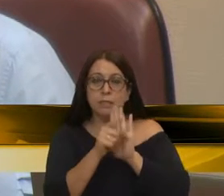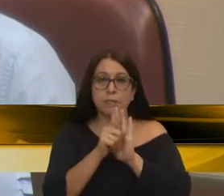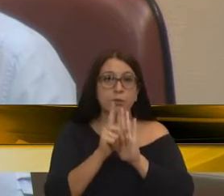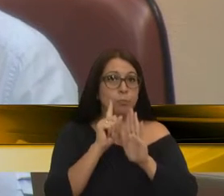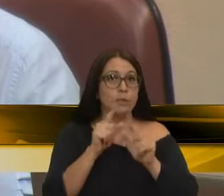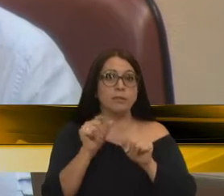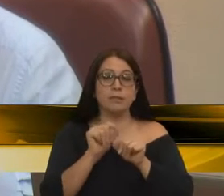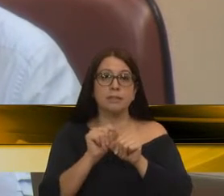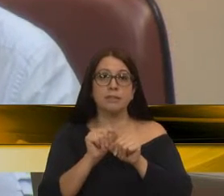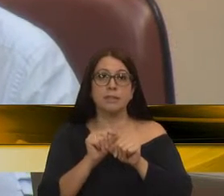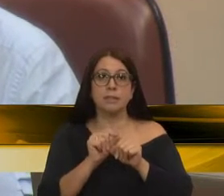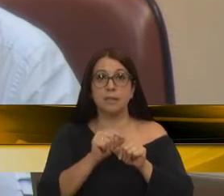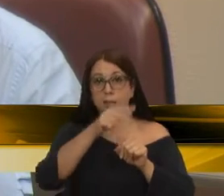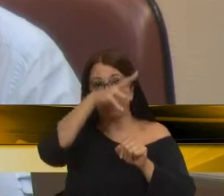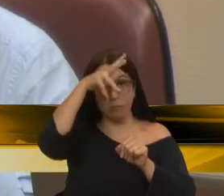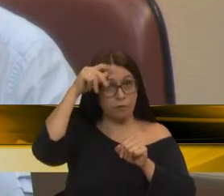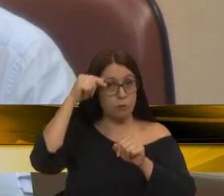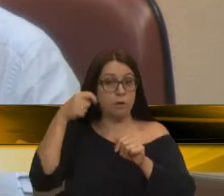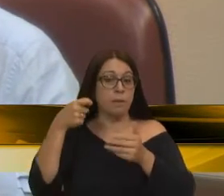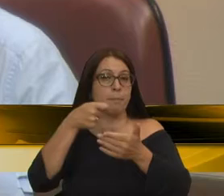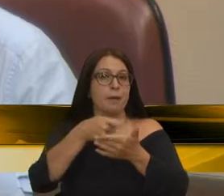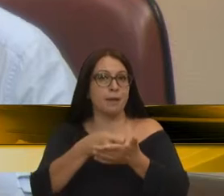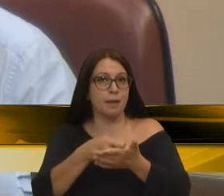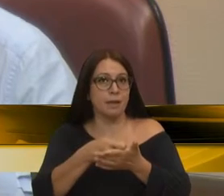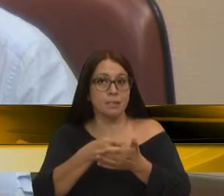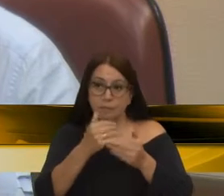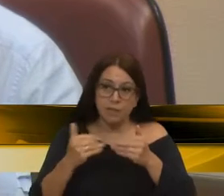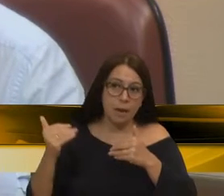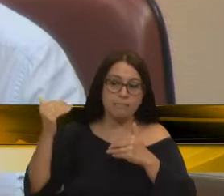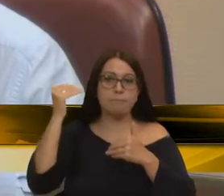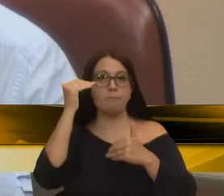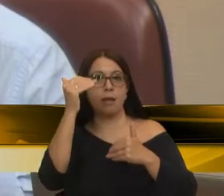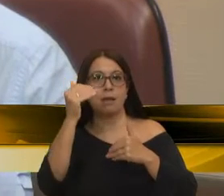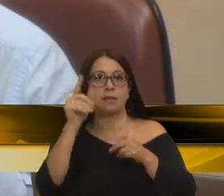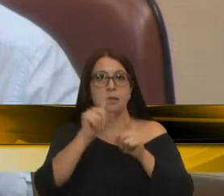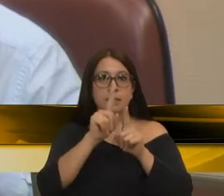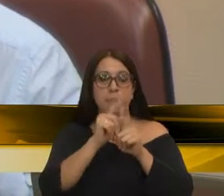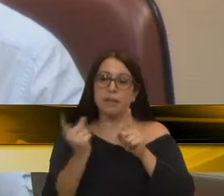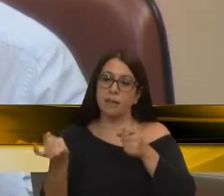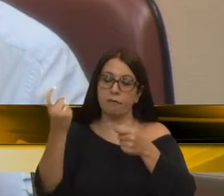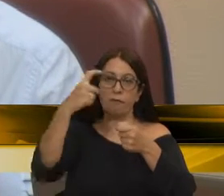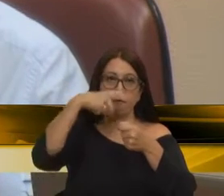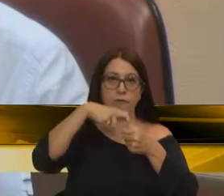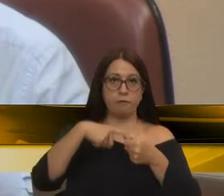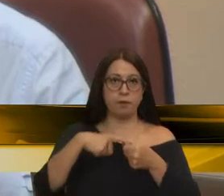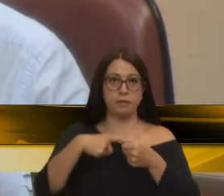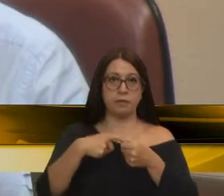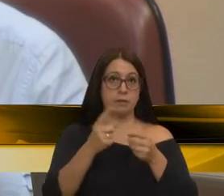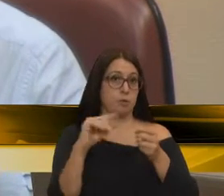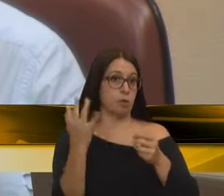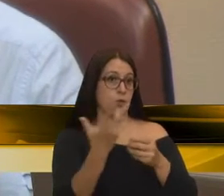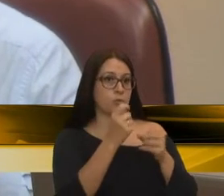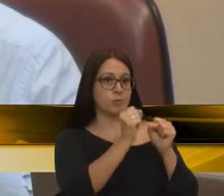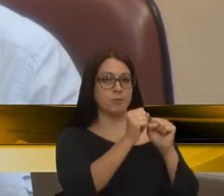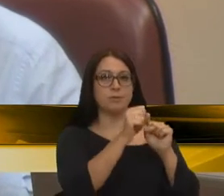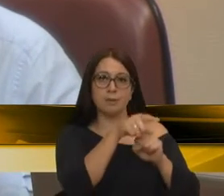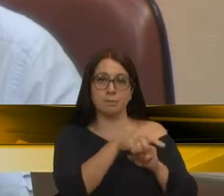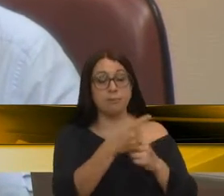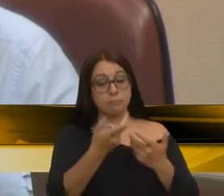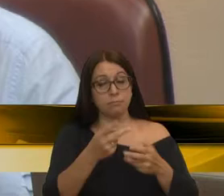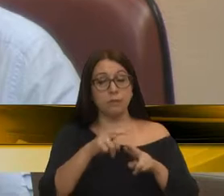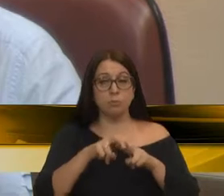subsidiado pelo poder concedente se houver superávit o mesmo deve ser devolvido para o sistema portanto